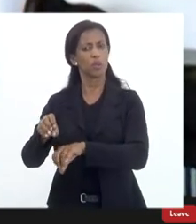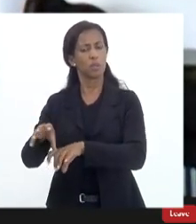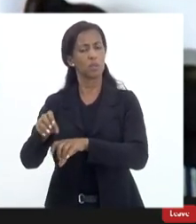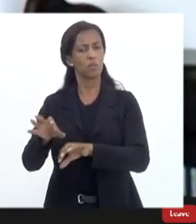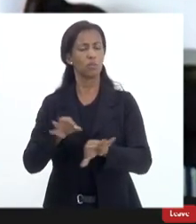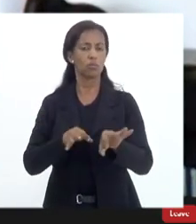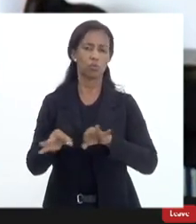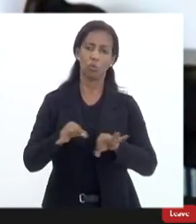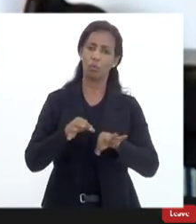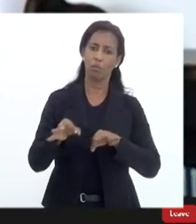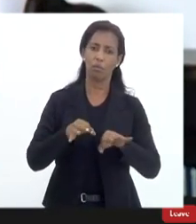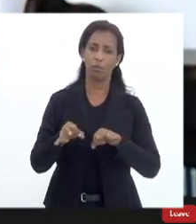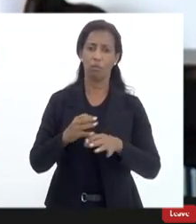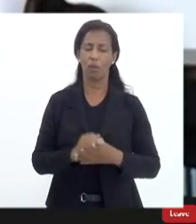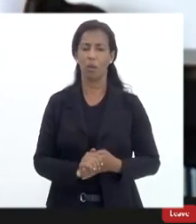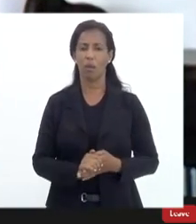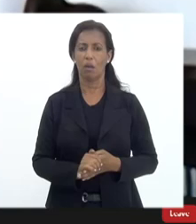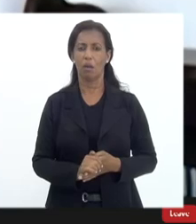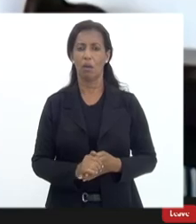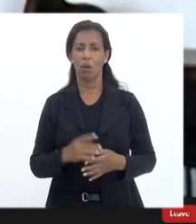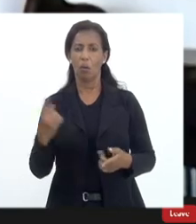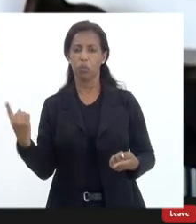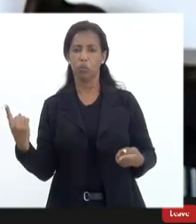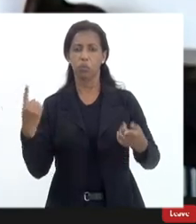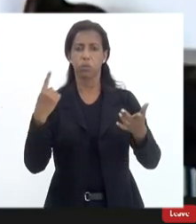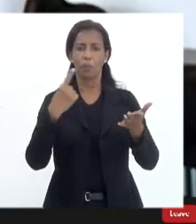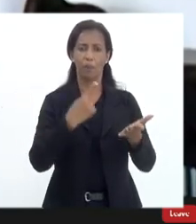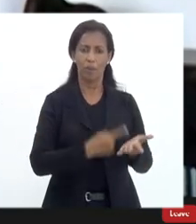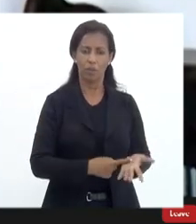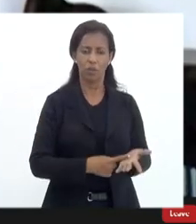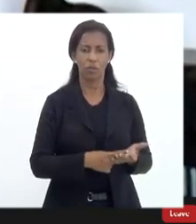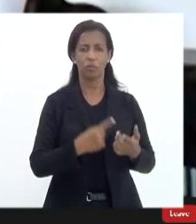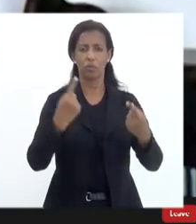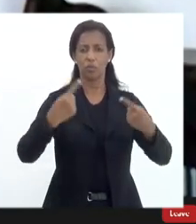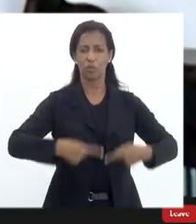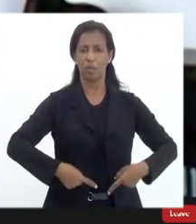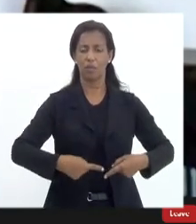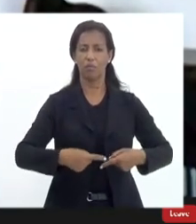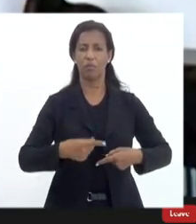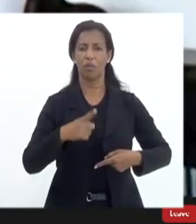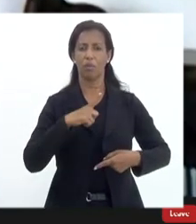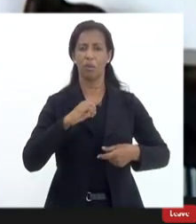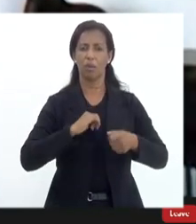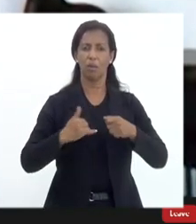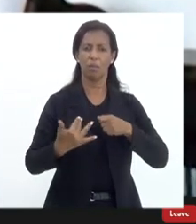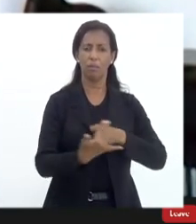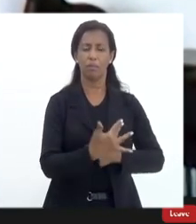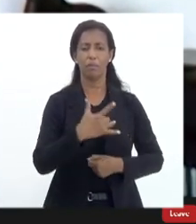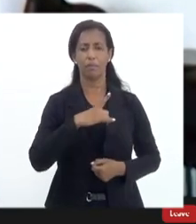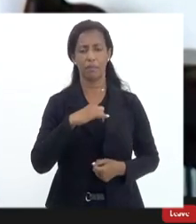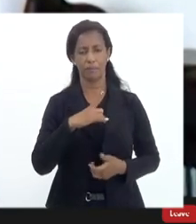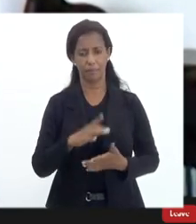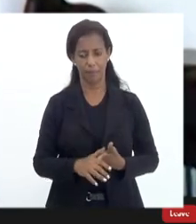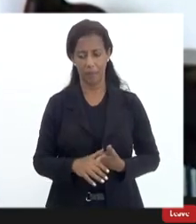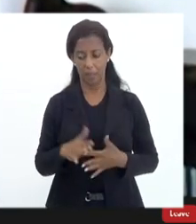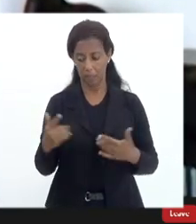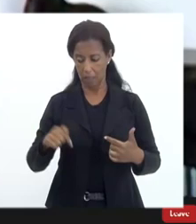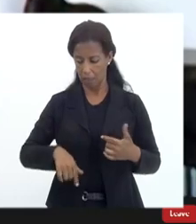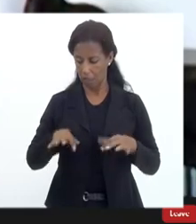de uma forma compatível com os desafios que essa pandemia nos coloca. Então, eu quero aqui, de alguma